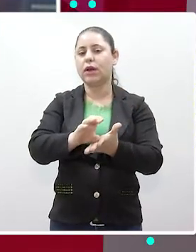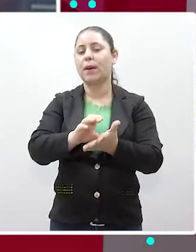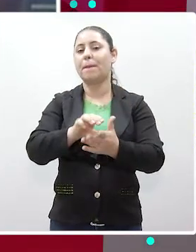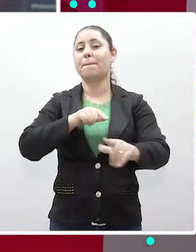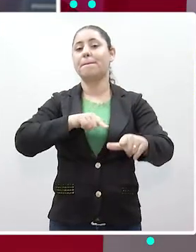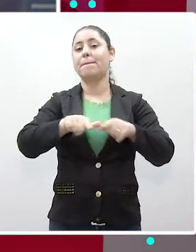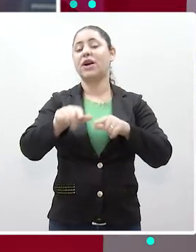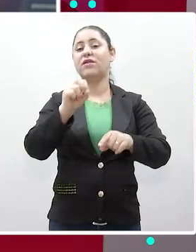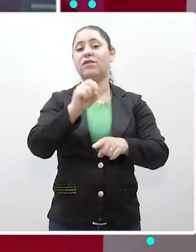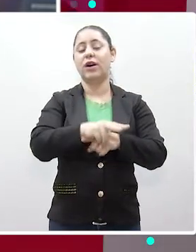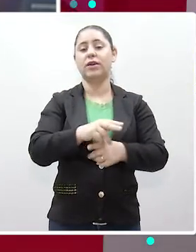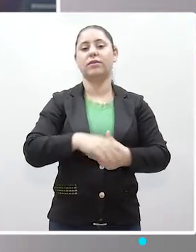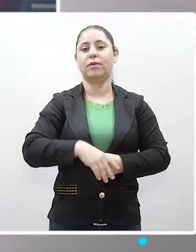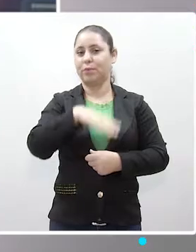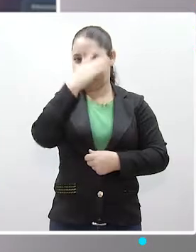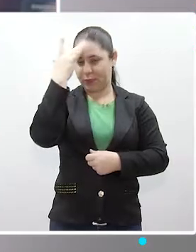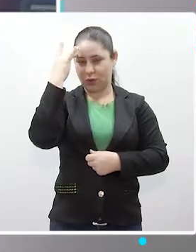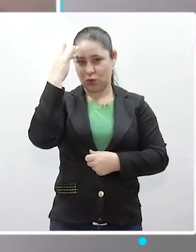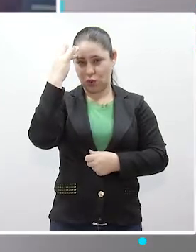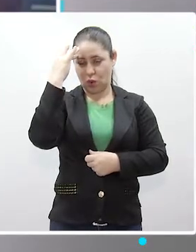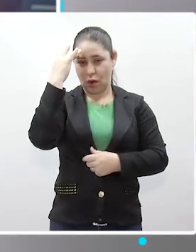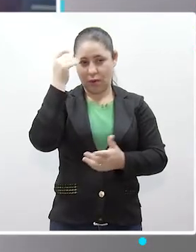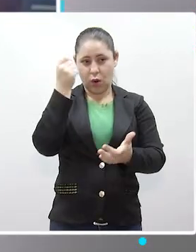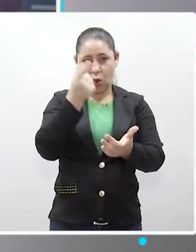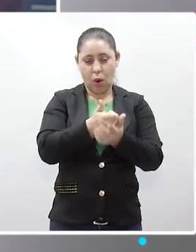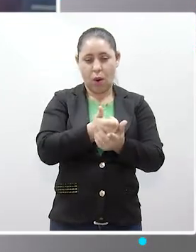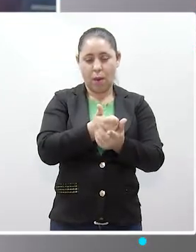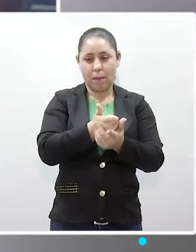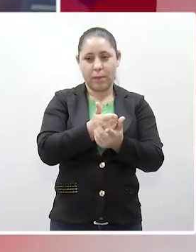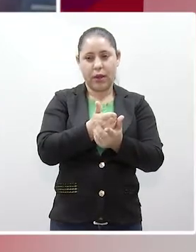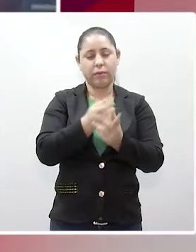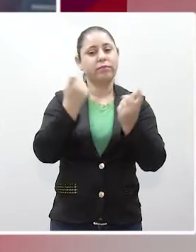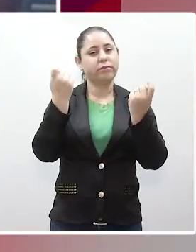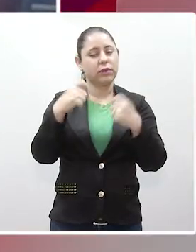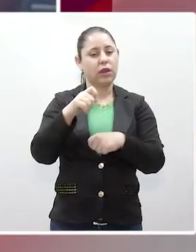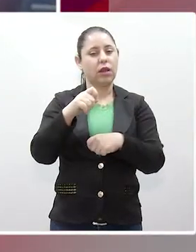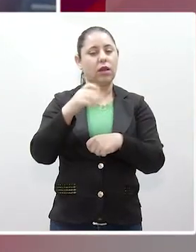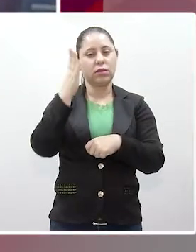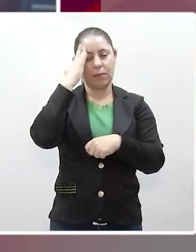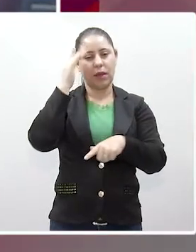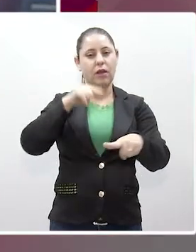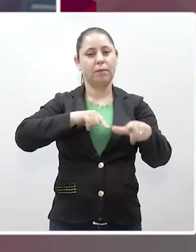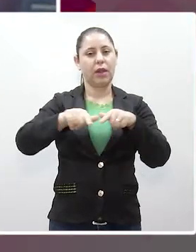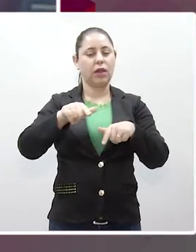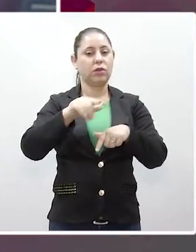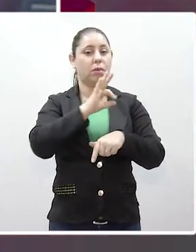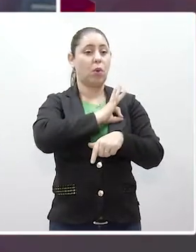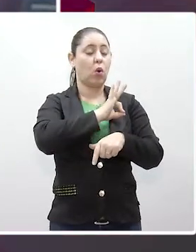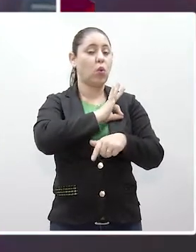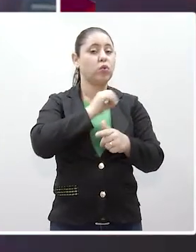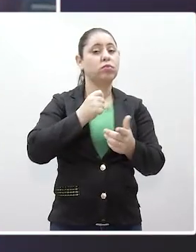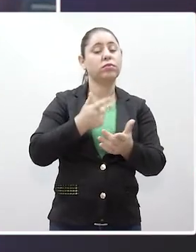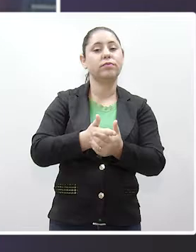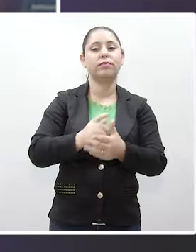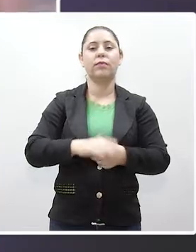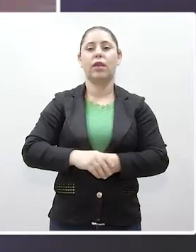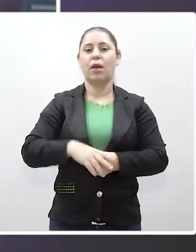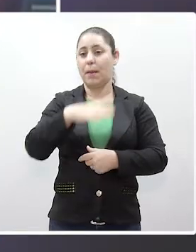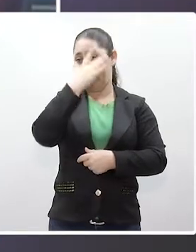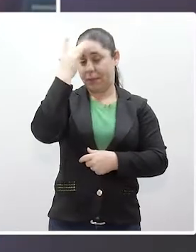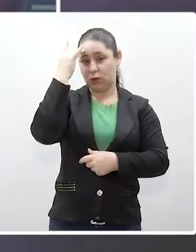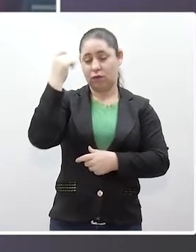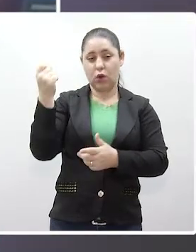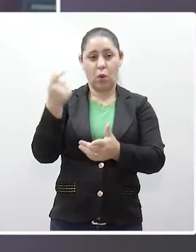ele contratar. O consumidor precisa ter confiança que vai ter emprego para consumir. O empresário, o investidor estrangeiro precisa